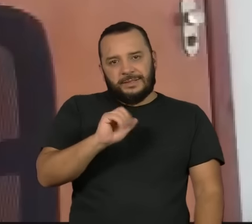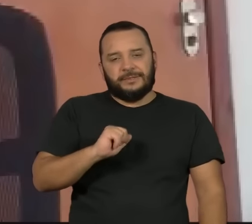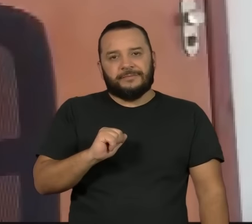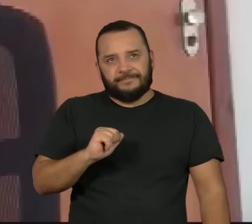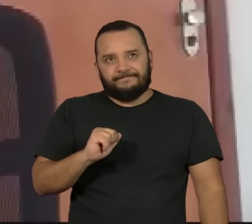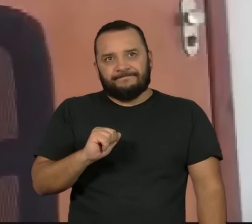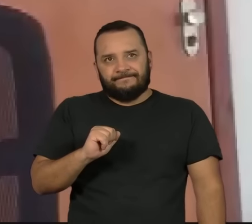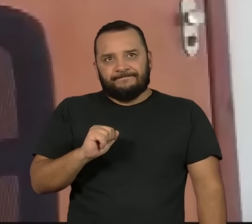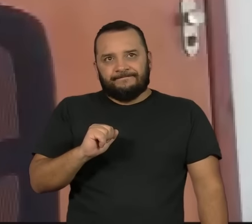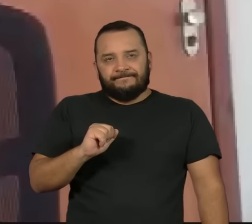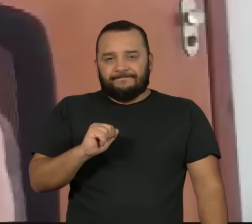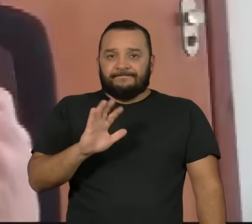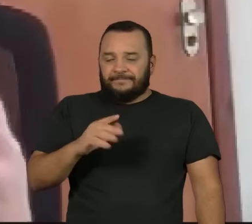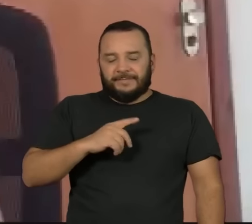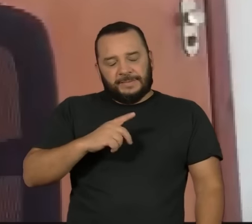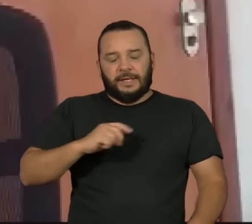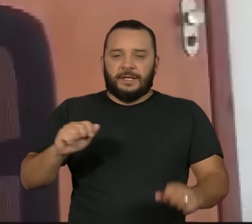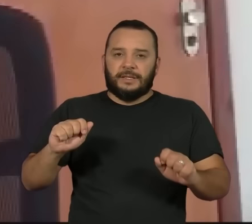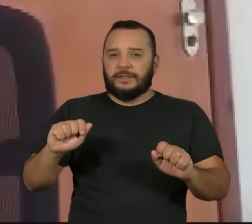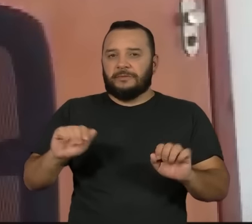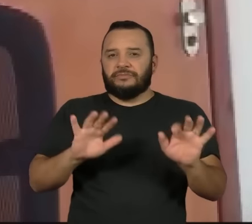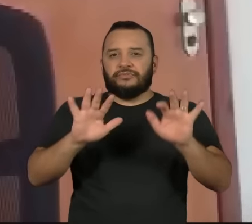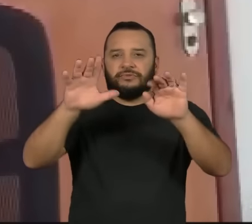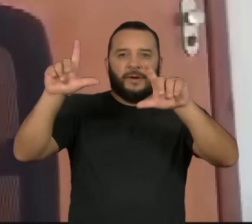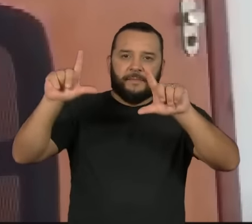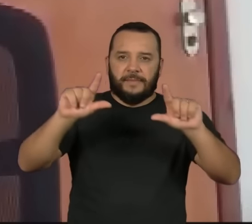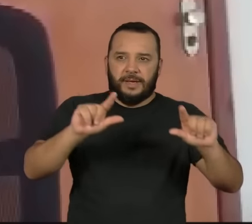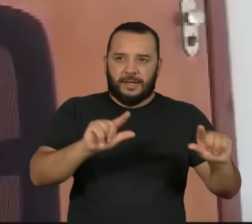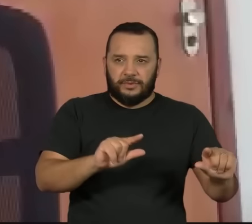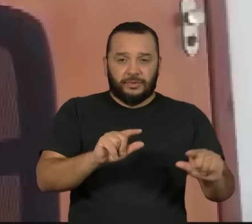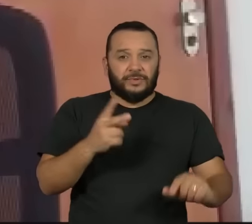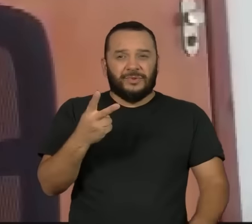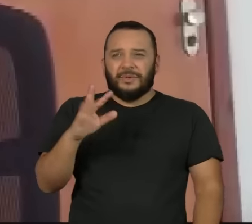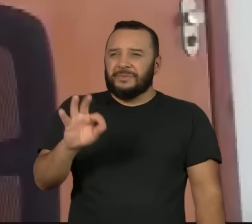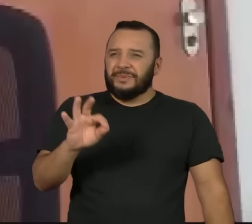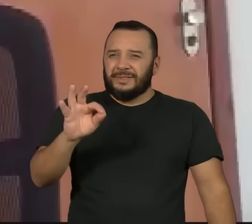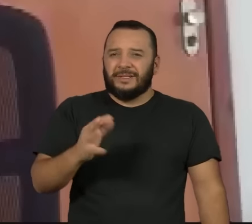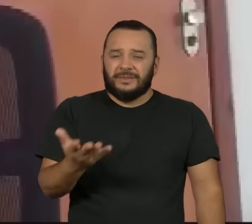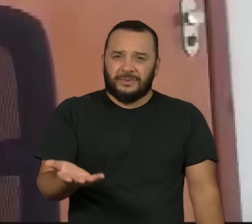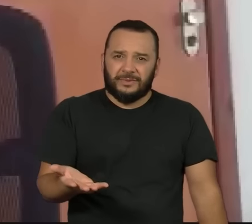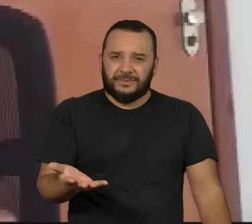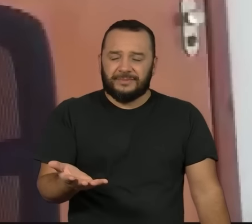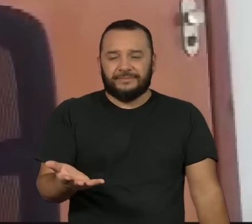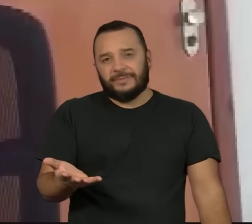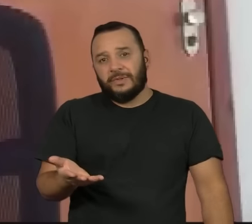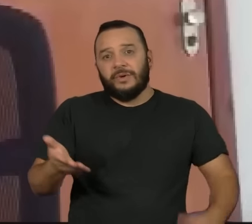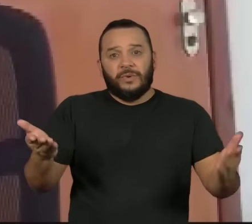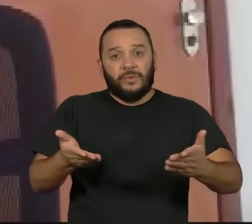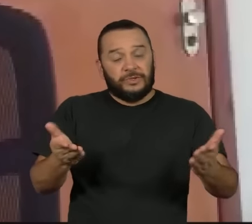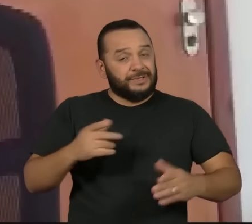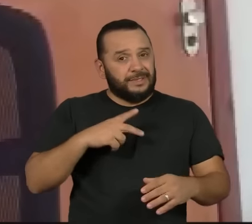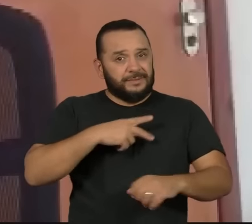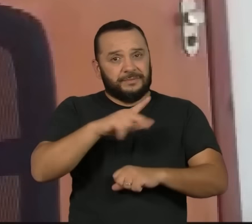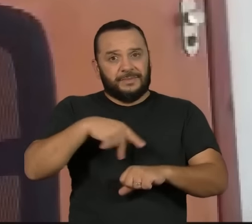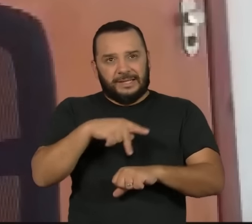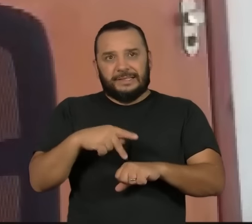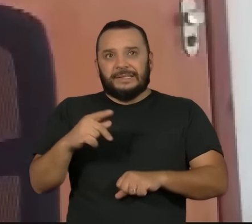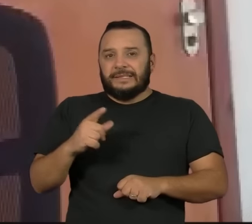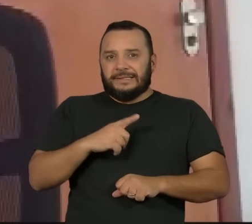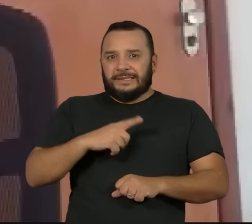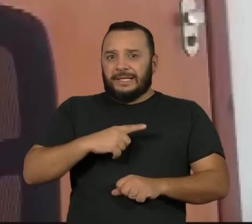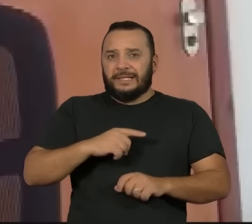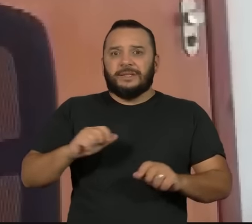metano ou carbono emissoras, 2%, como a gente tem uma situação hoje de um mais que ser carbono neutro em